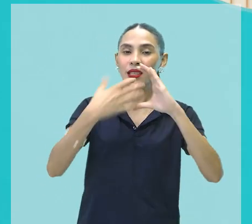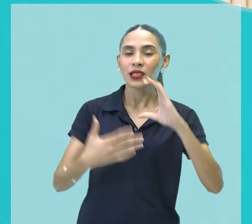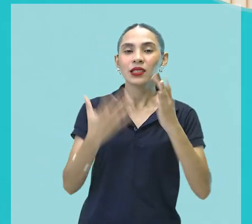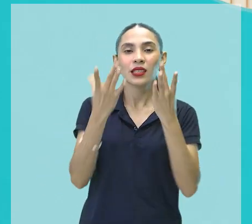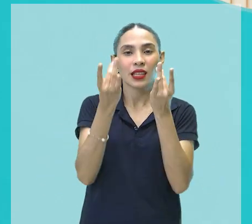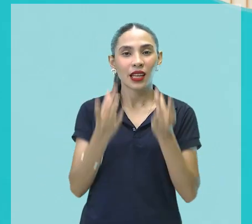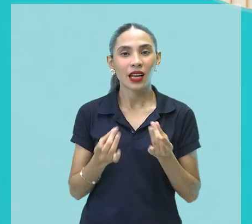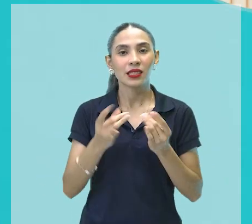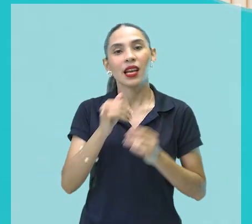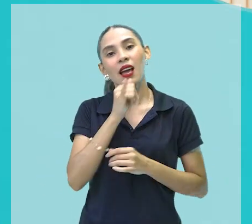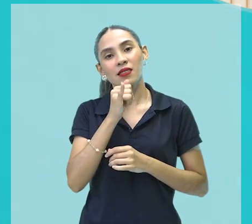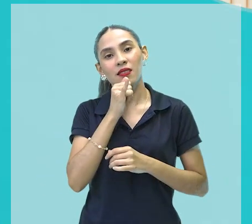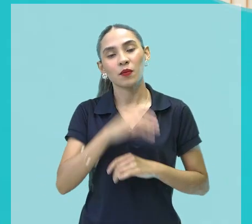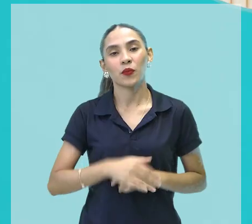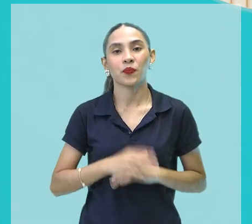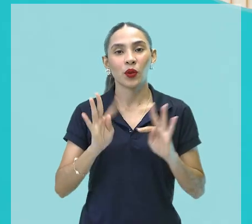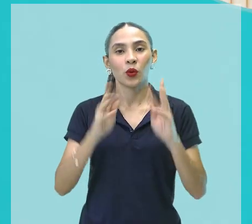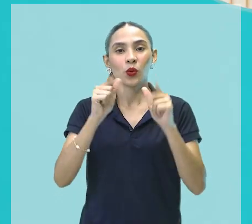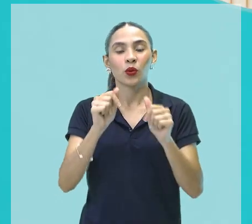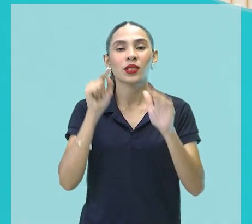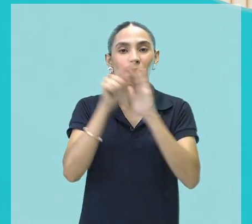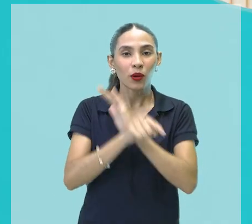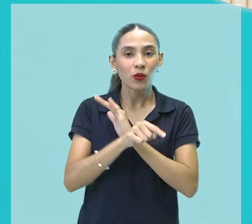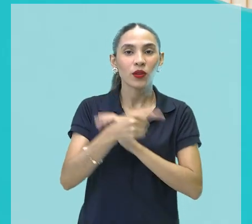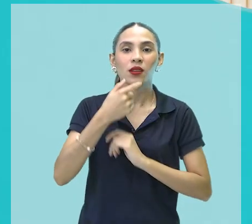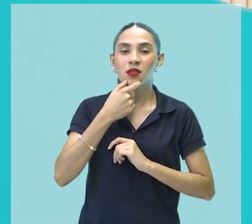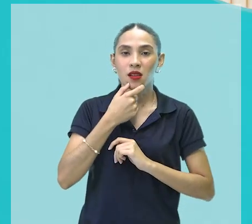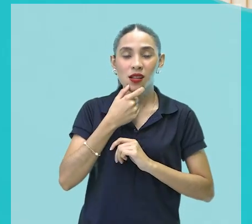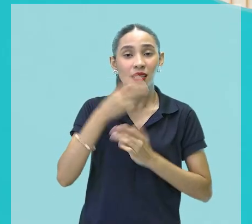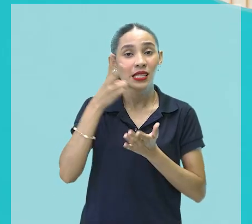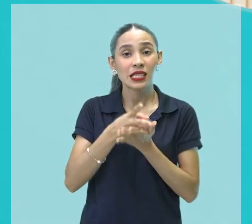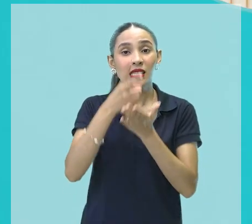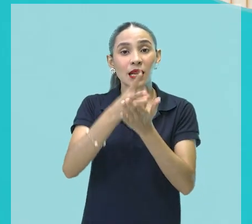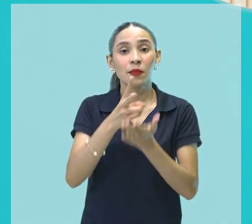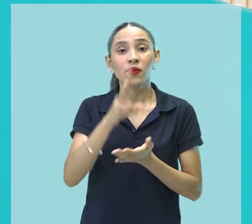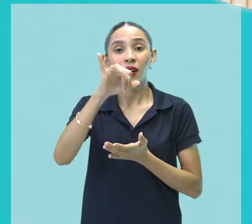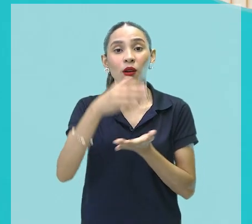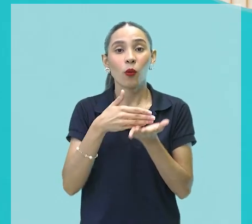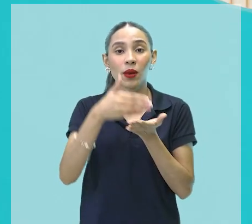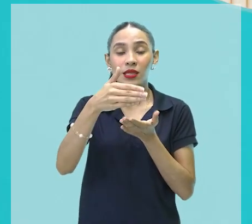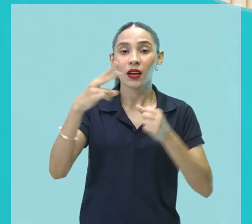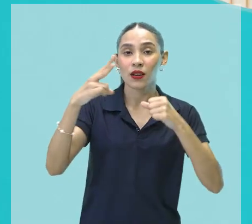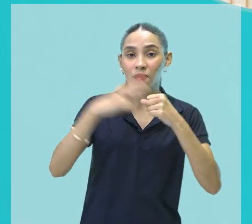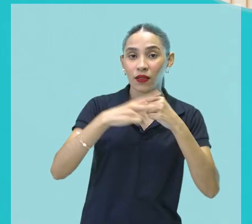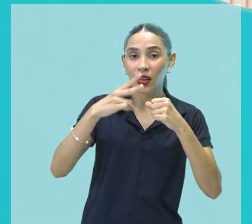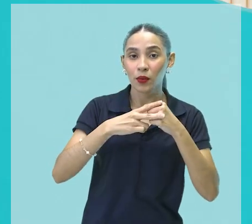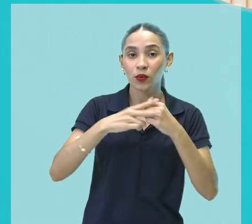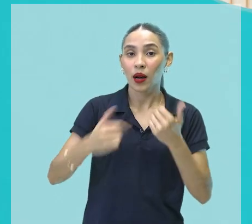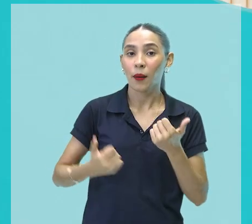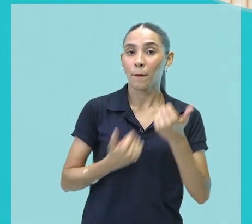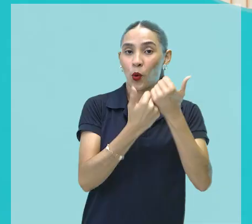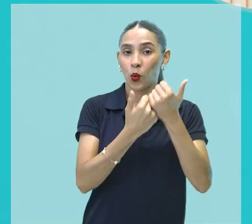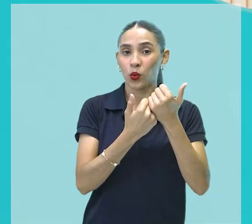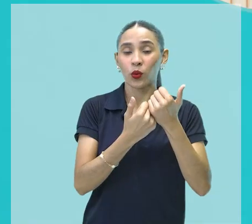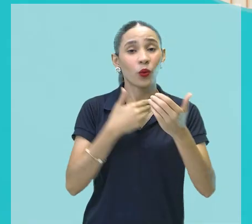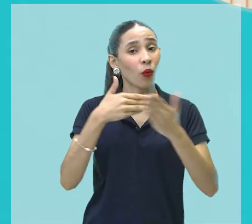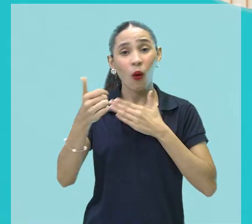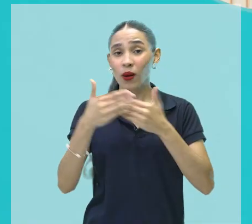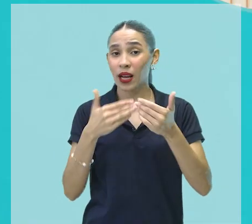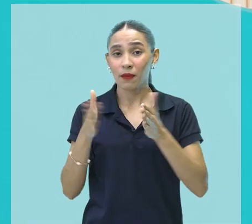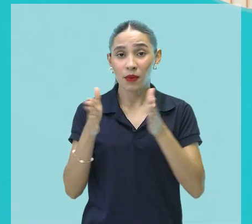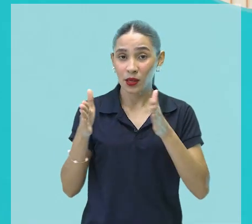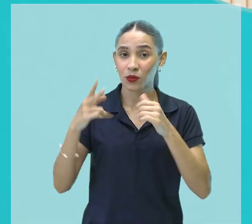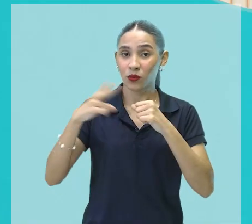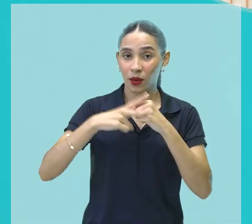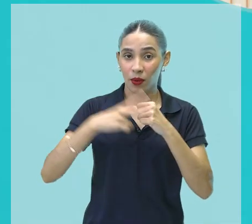peculiares. Por exemplo, todas as perguntas em língua inglesa sempre vão começar com o verbo auxiliar, em qualquer tempo